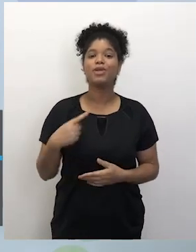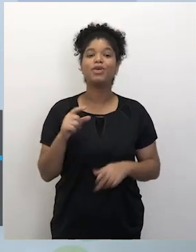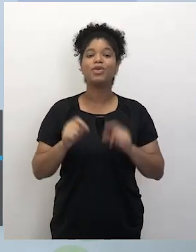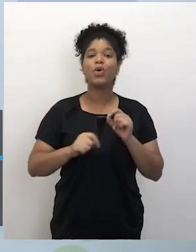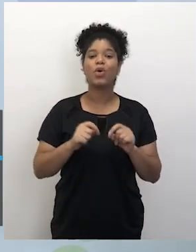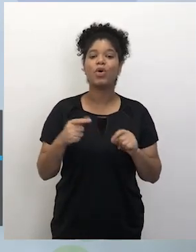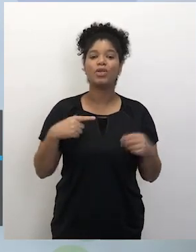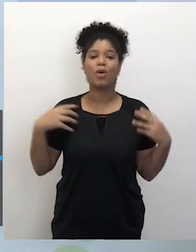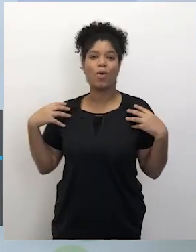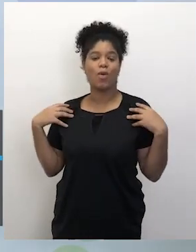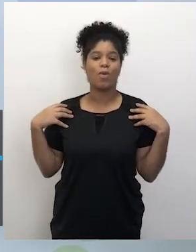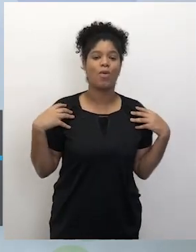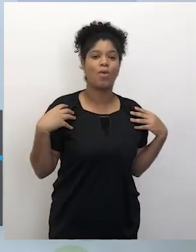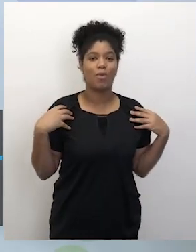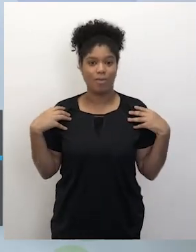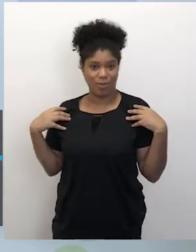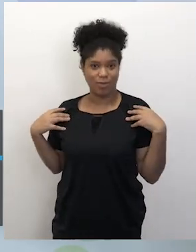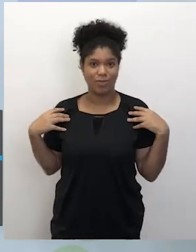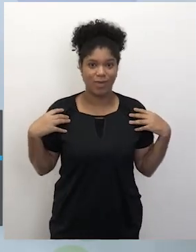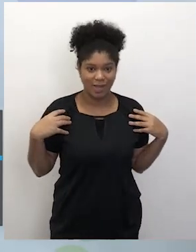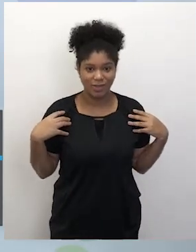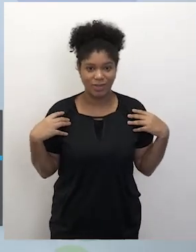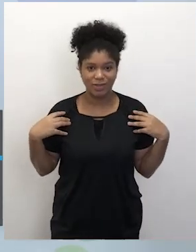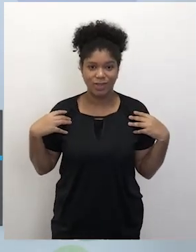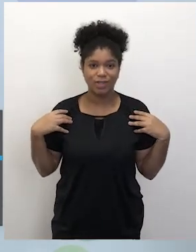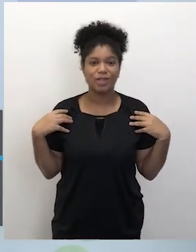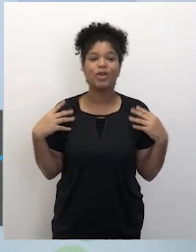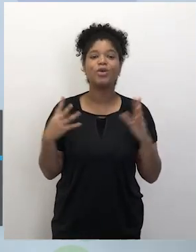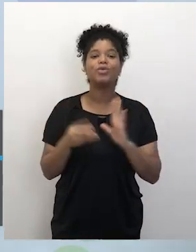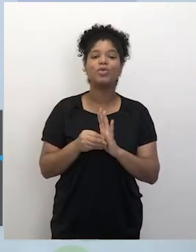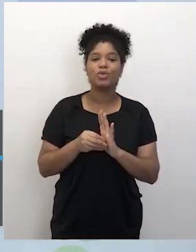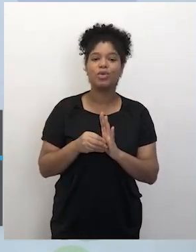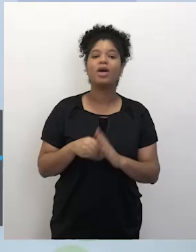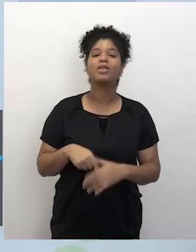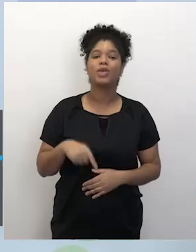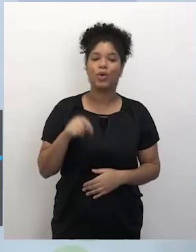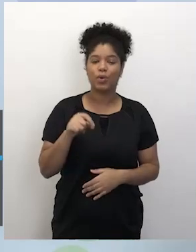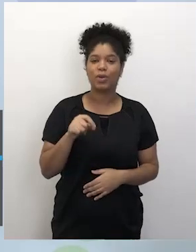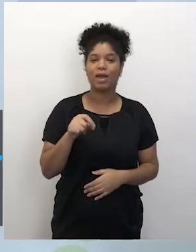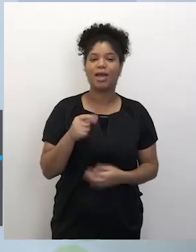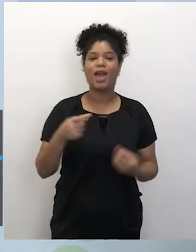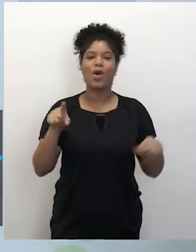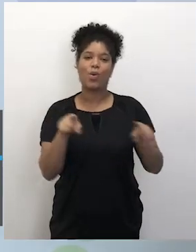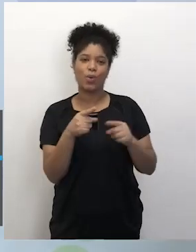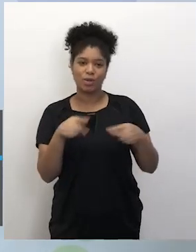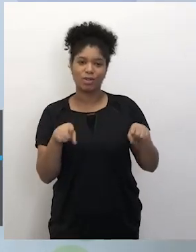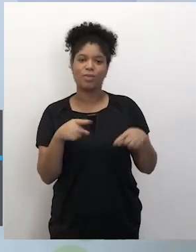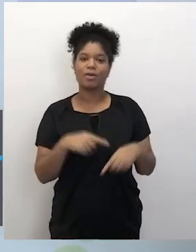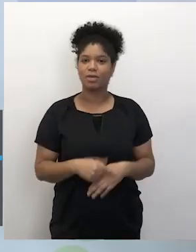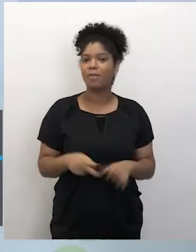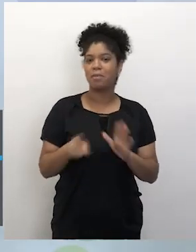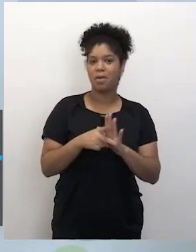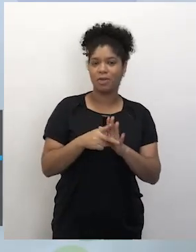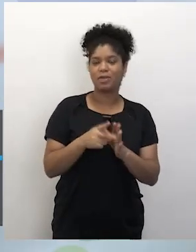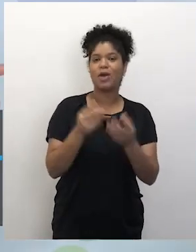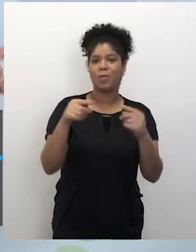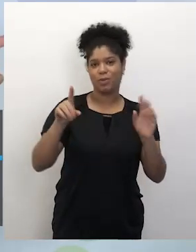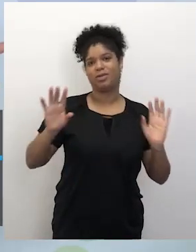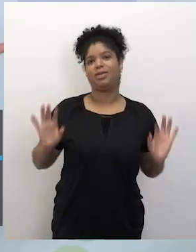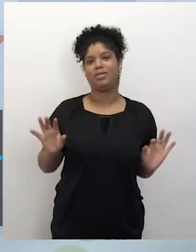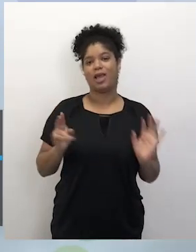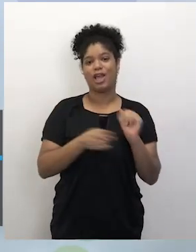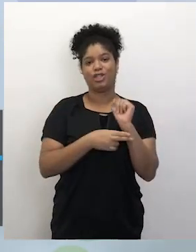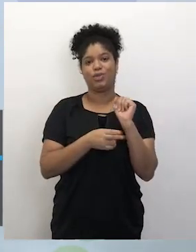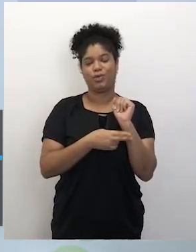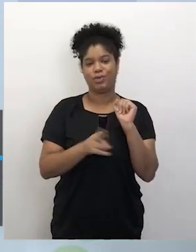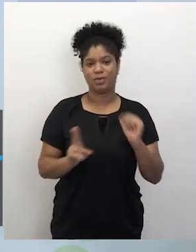os movimentos, encaixamos todos esses movimentos dentro do ritmo de acordo com a música. E aí nós, ano